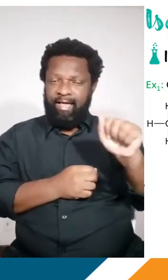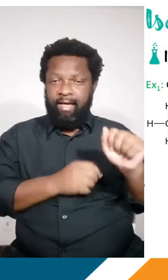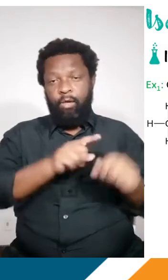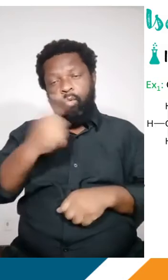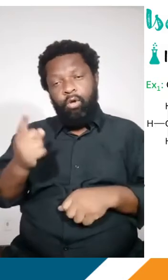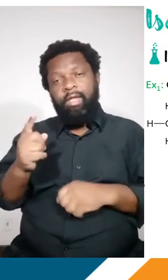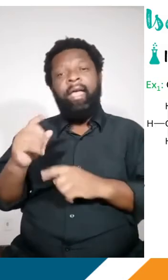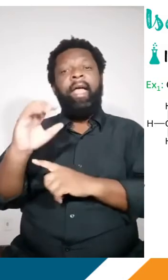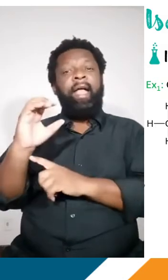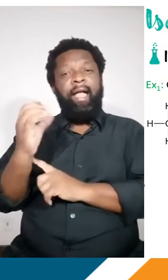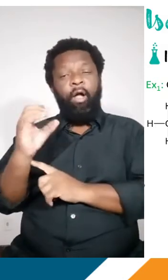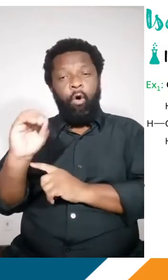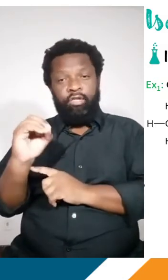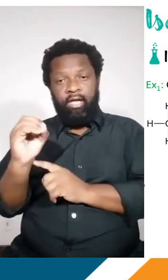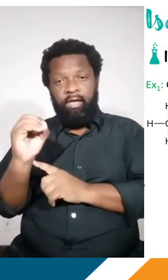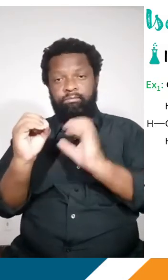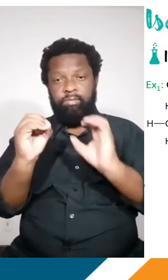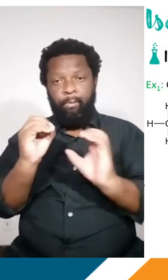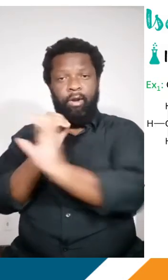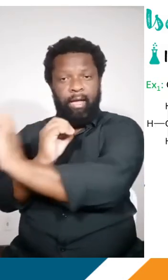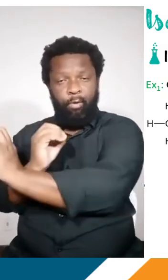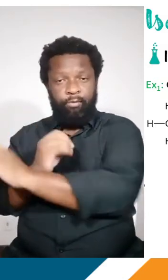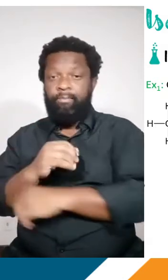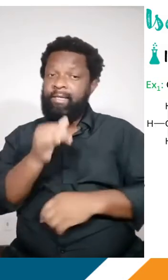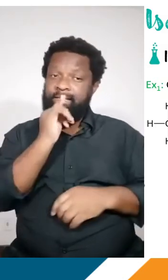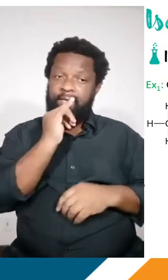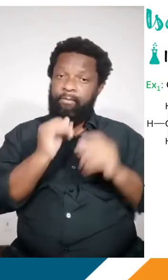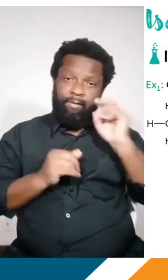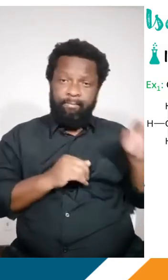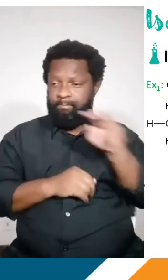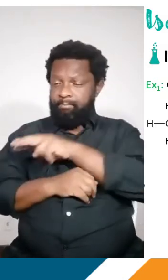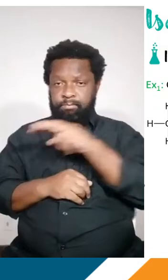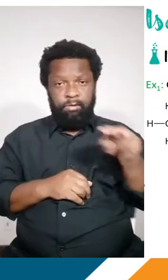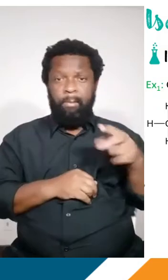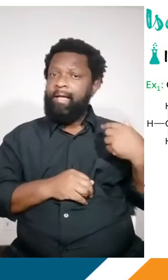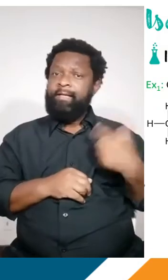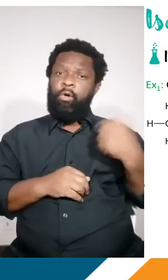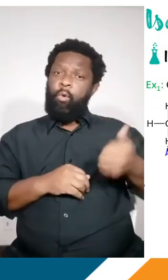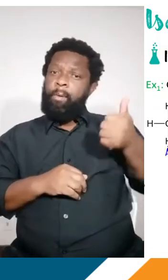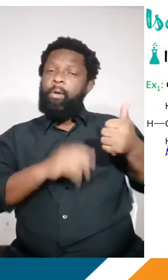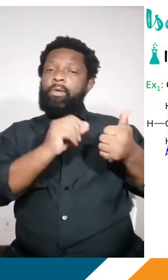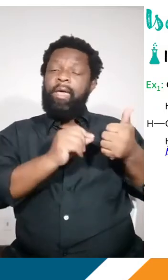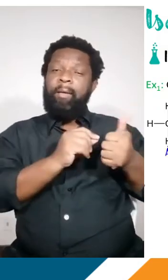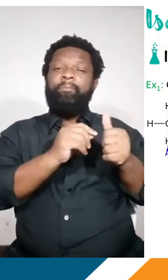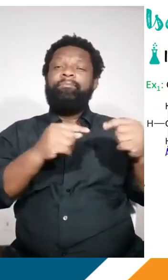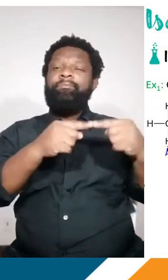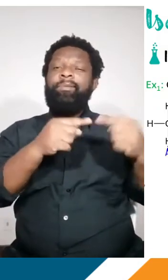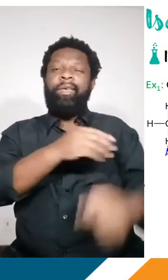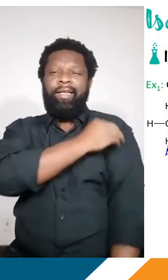2 átomos de carbono. Ambos têm a mesma fórmula molecular, mas eu vejo que o primeiro ele tem a função